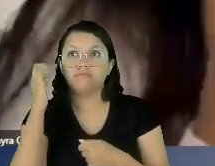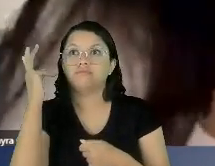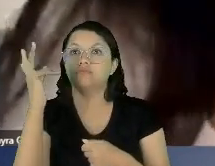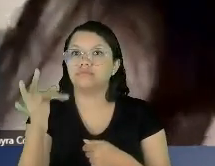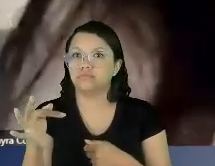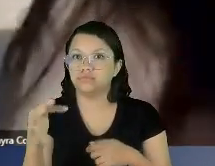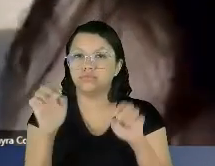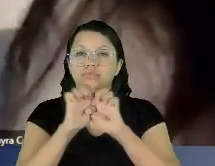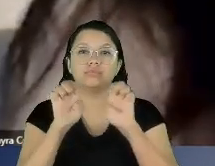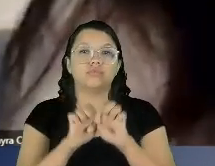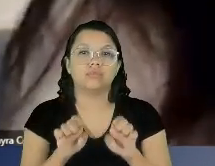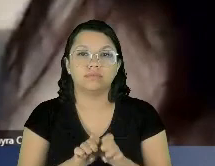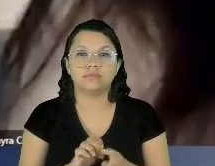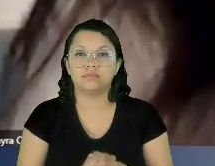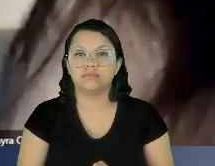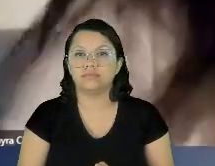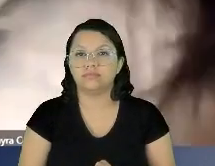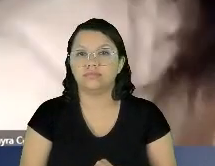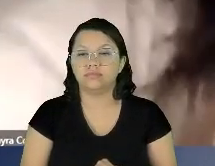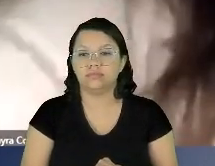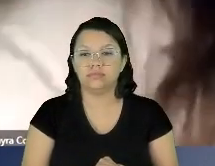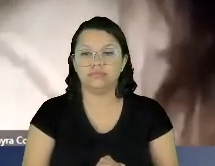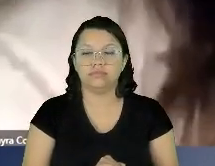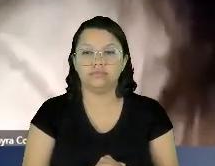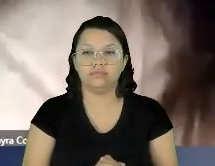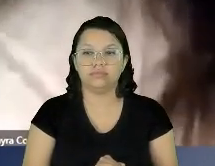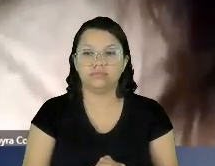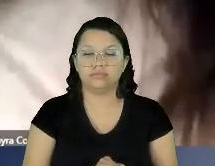muito estruturalmente isso. É isso.